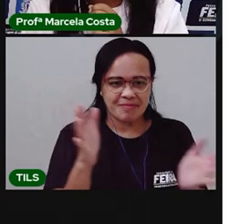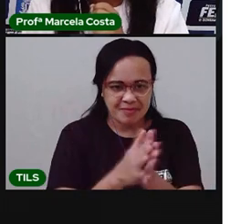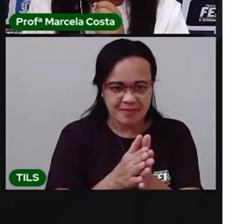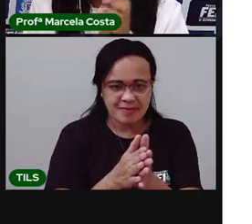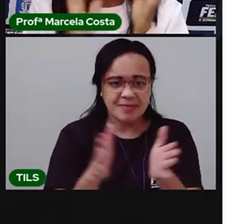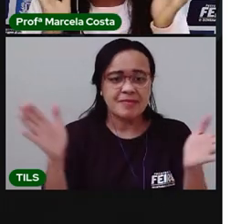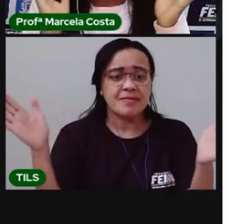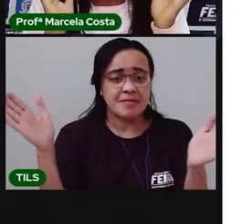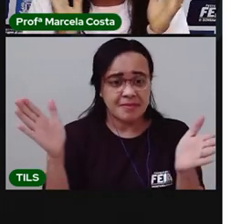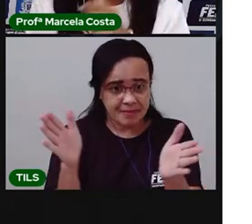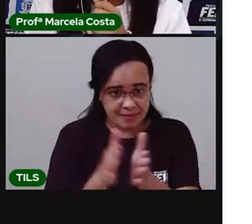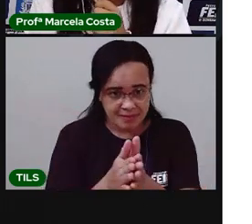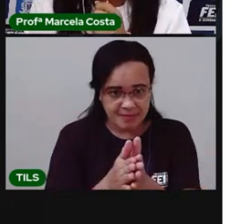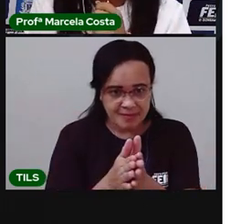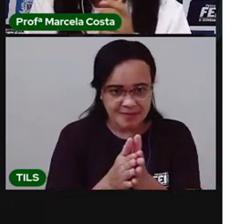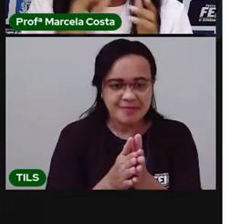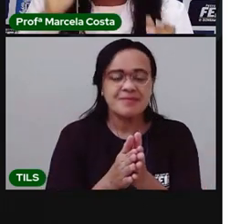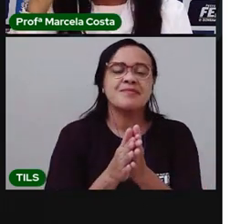Triste.